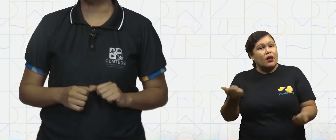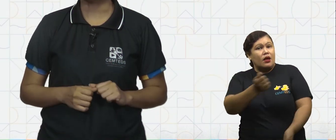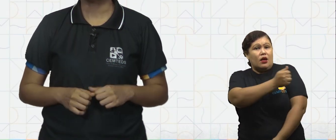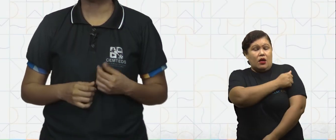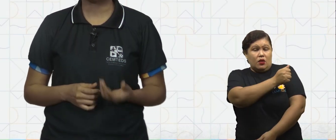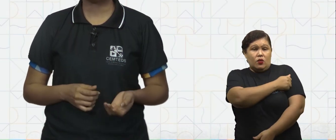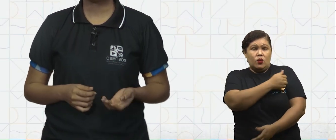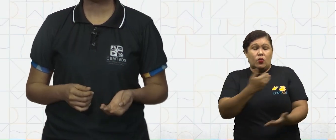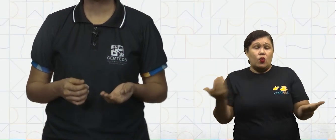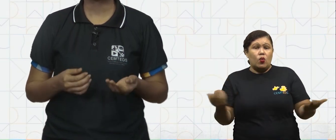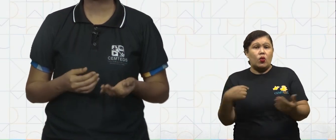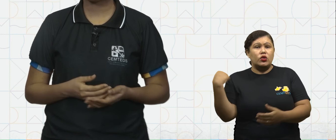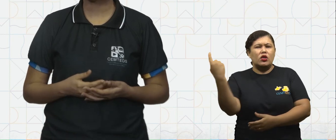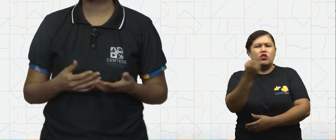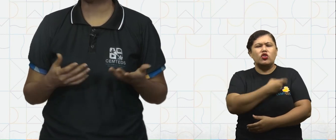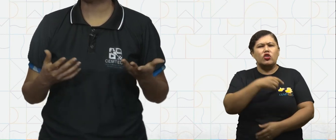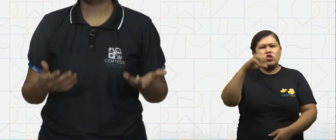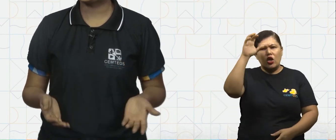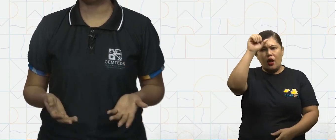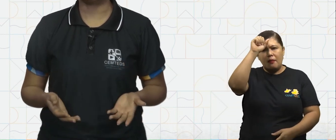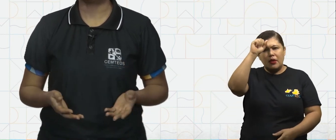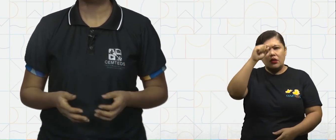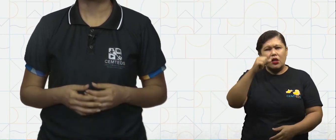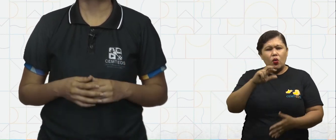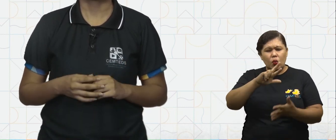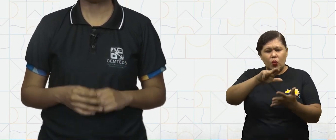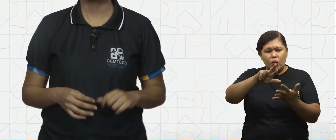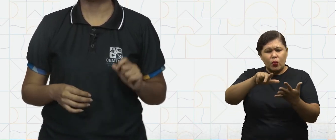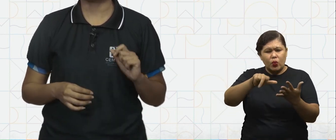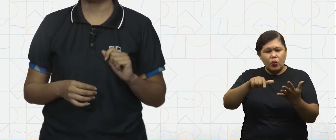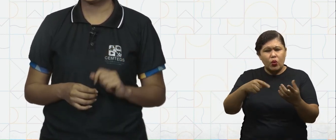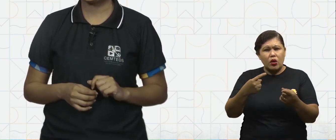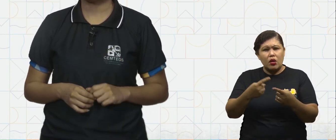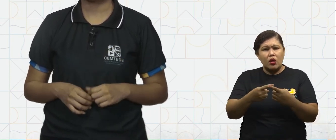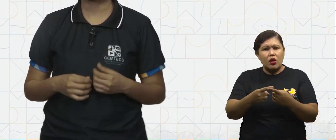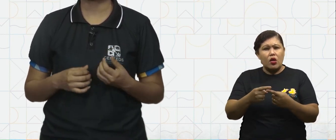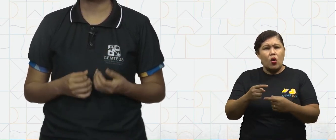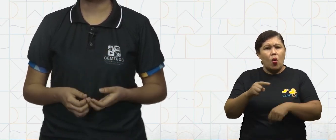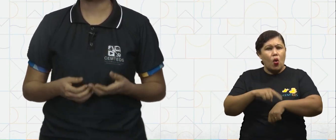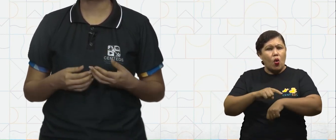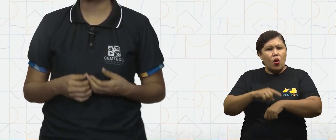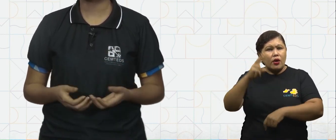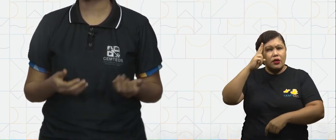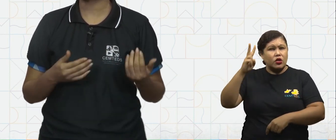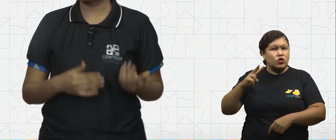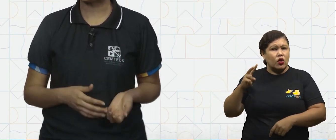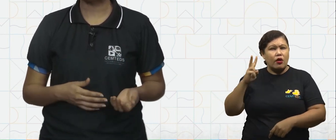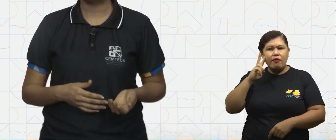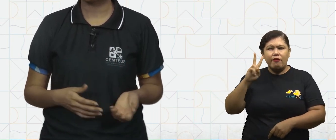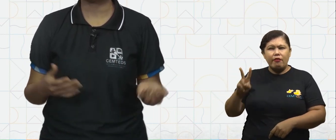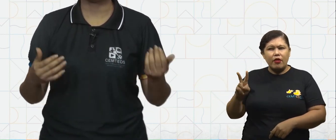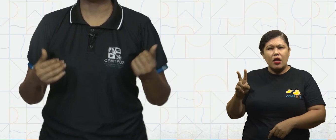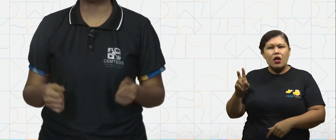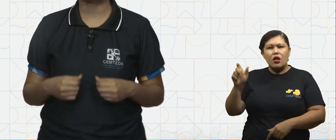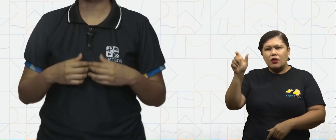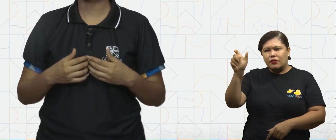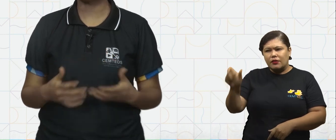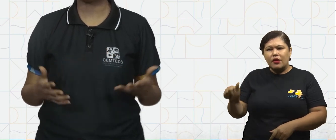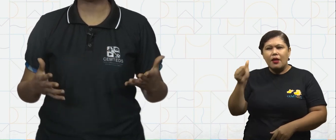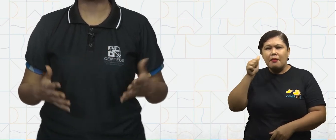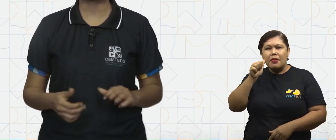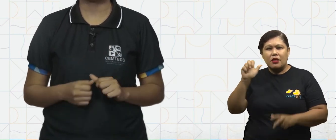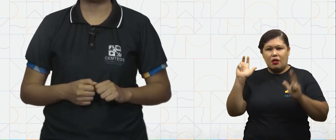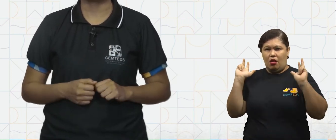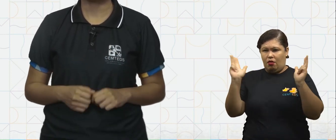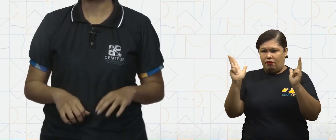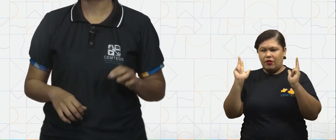Querido aluno, hoje nossa aula foi incrível. Nossa máquina de histórias nos entregou a história da Luana, uma menina